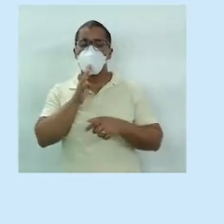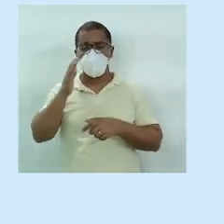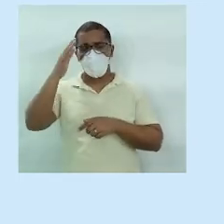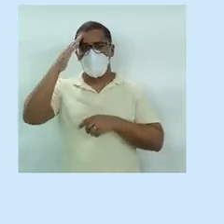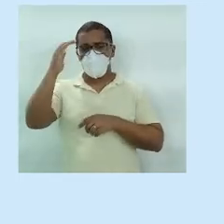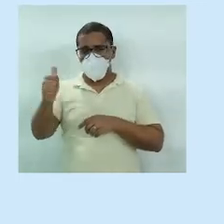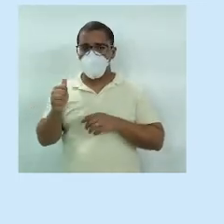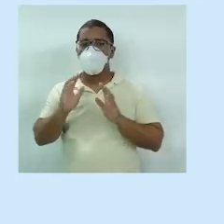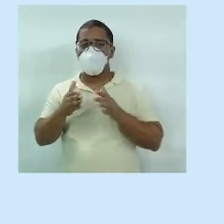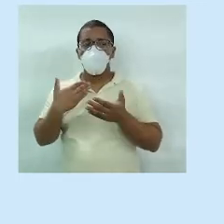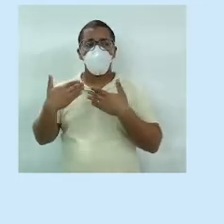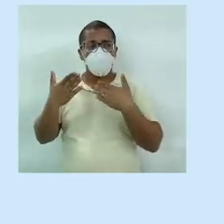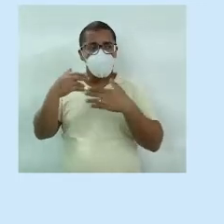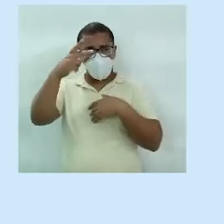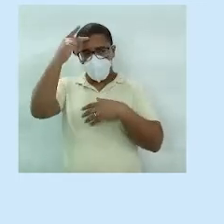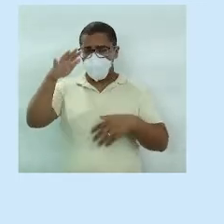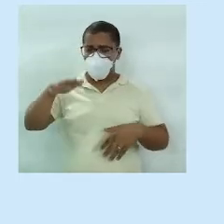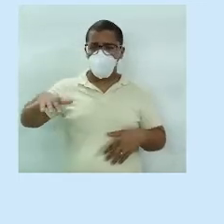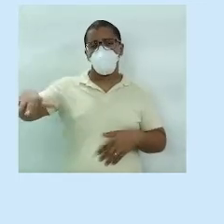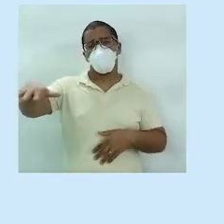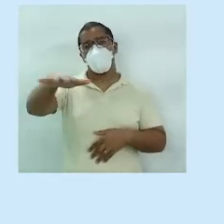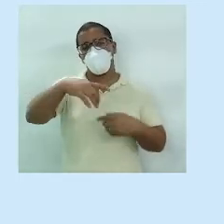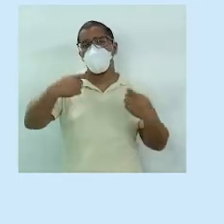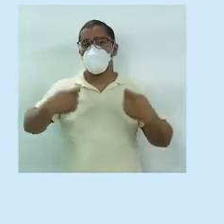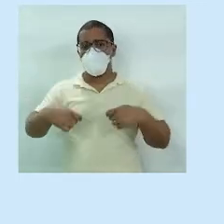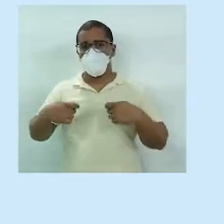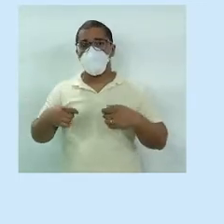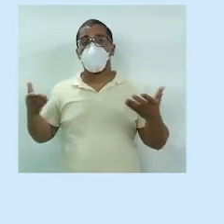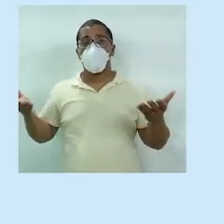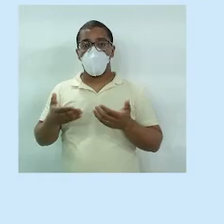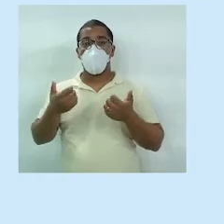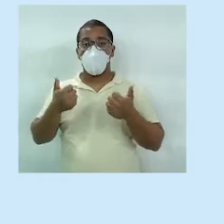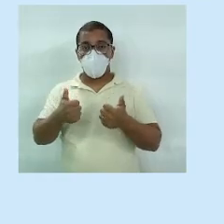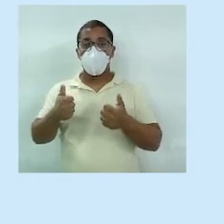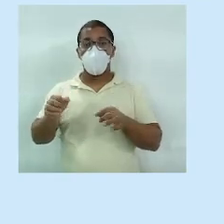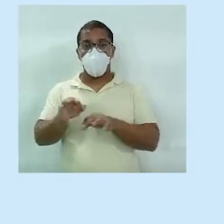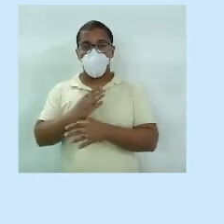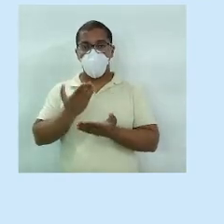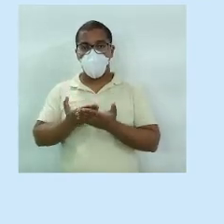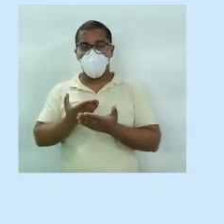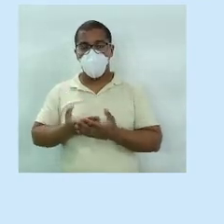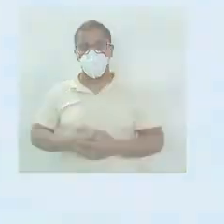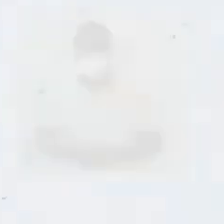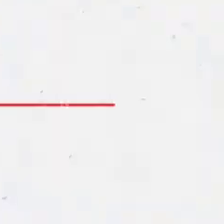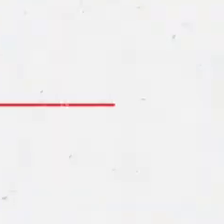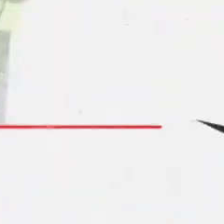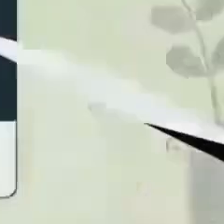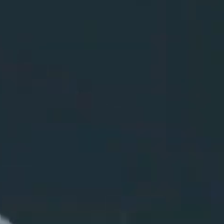com várias pessoas, tá certo? Então, da minha parte é só, então até a próxima aula.